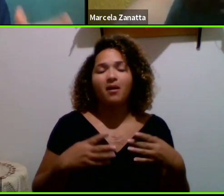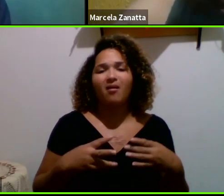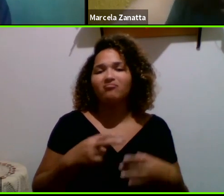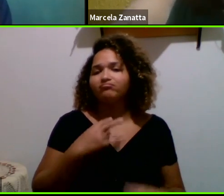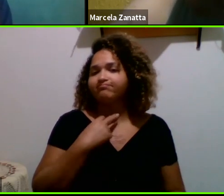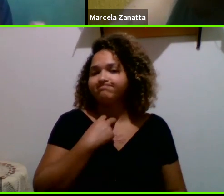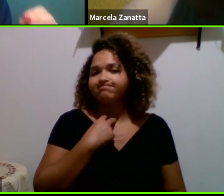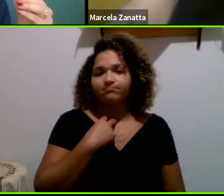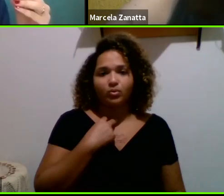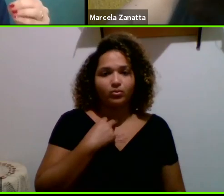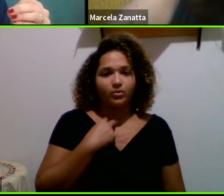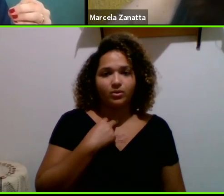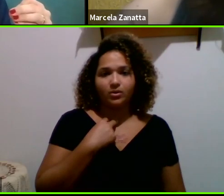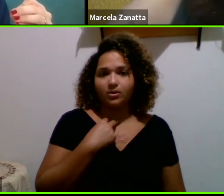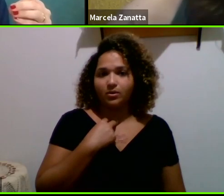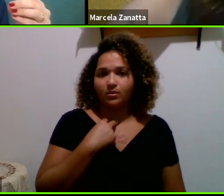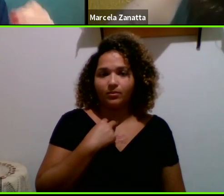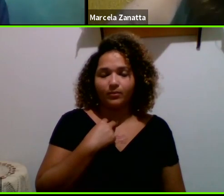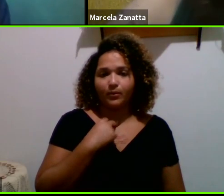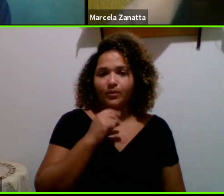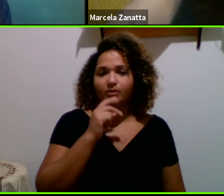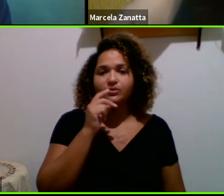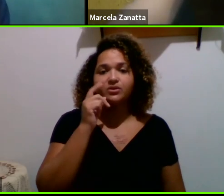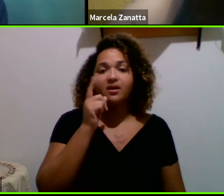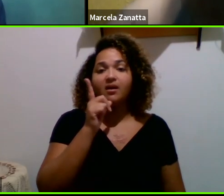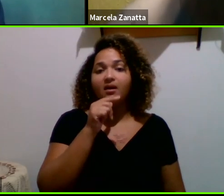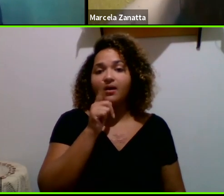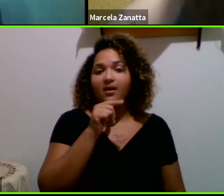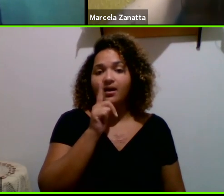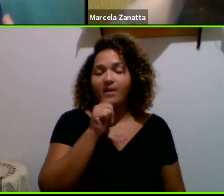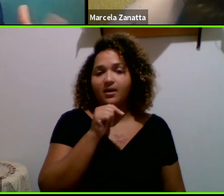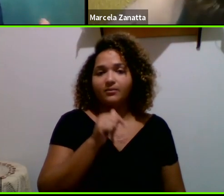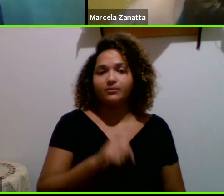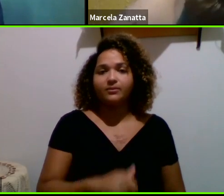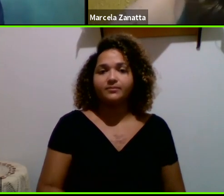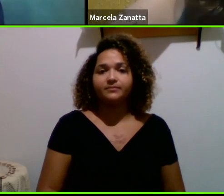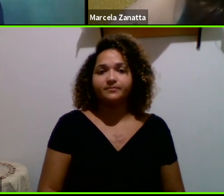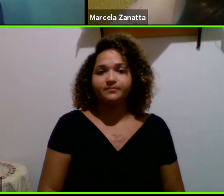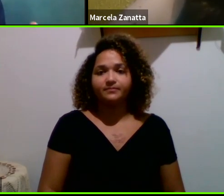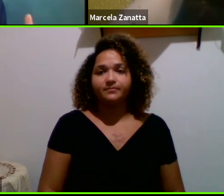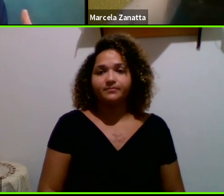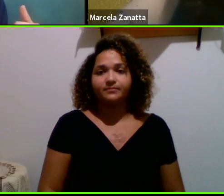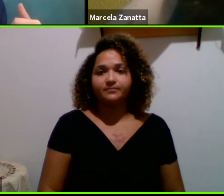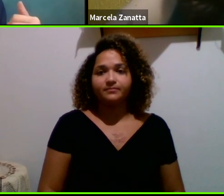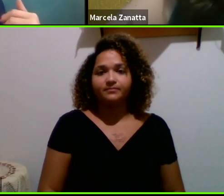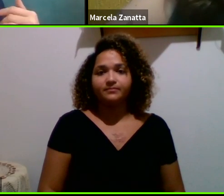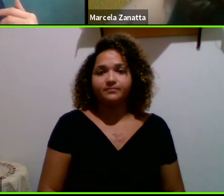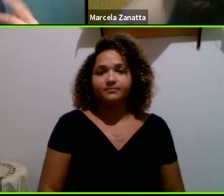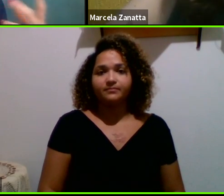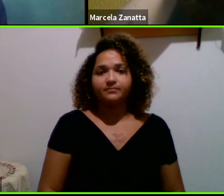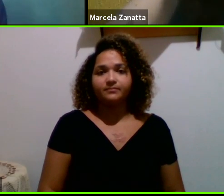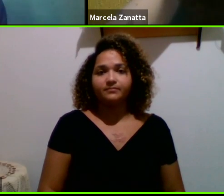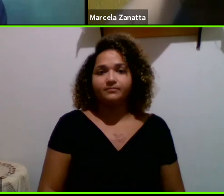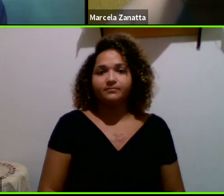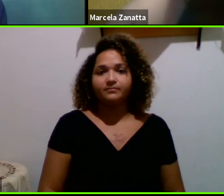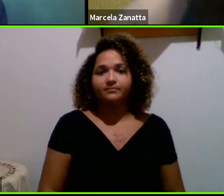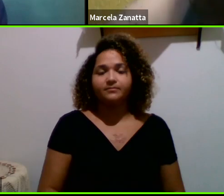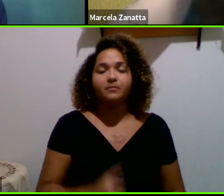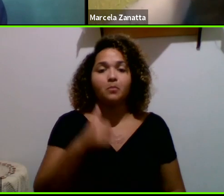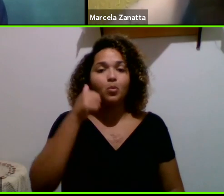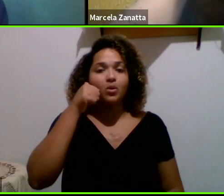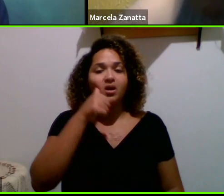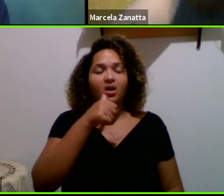mulheres soropositivas, mulheres com HIV, em trabalho de parto com carga viral indetectável, mulheres com